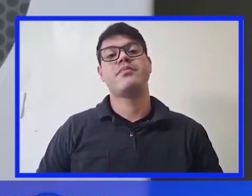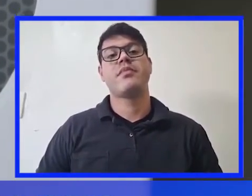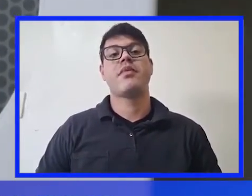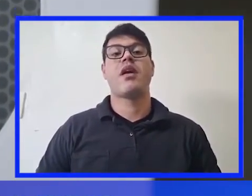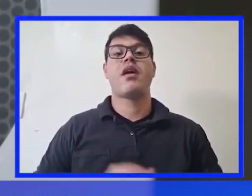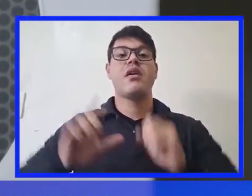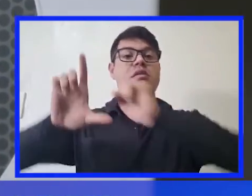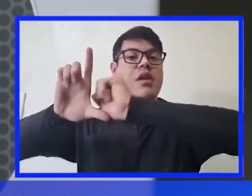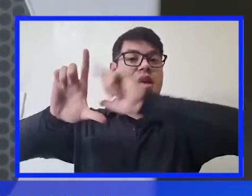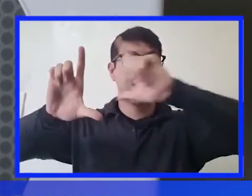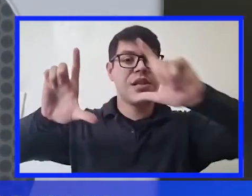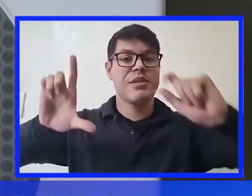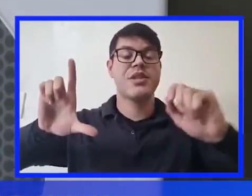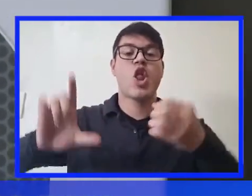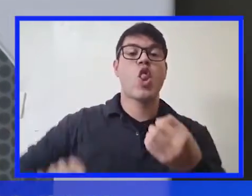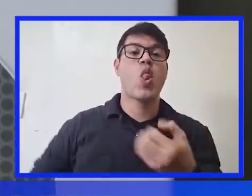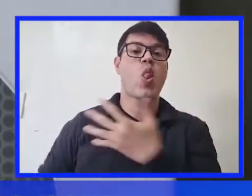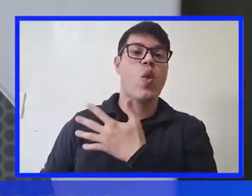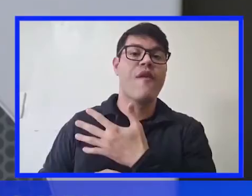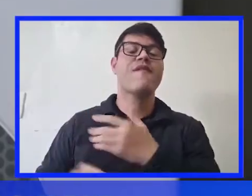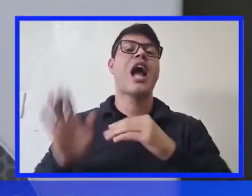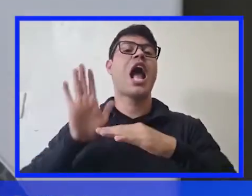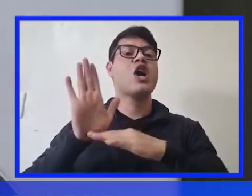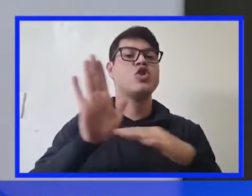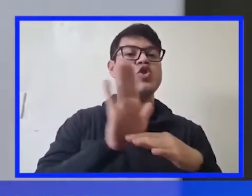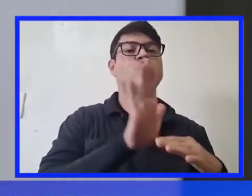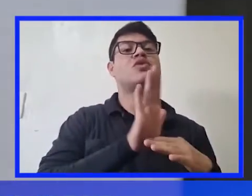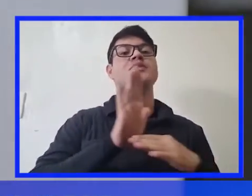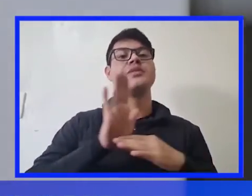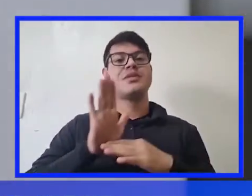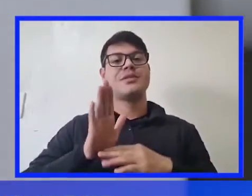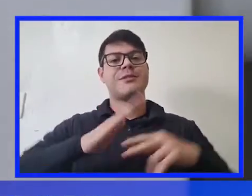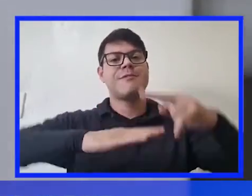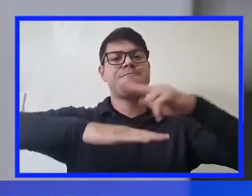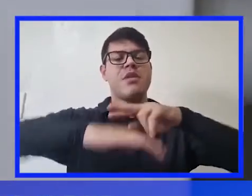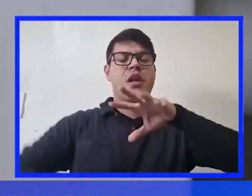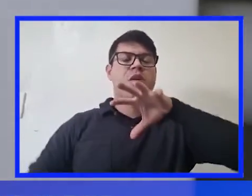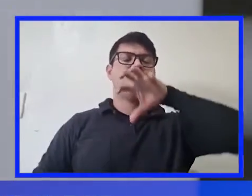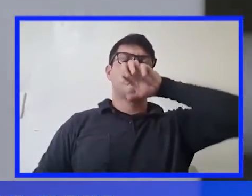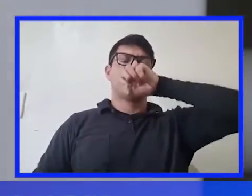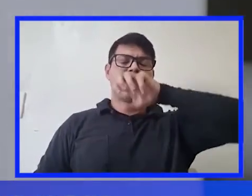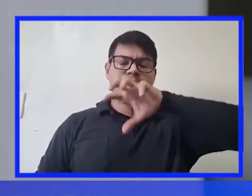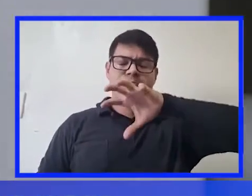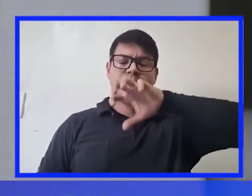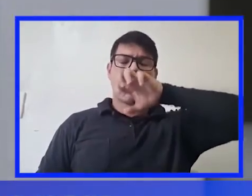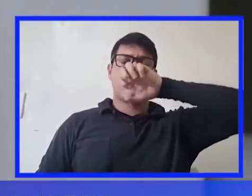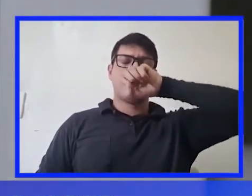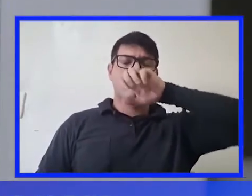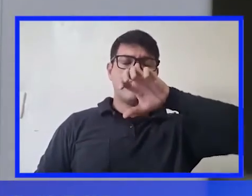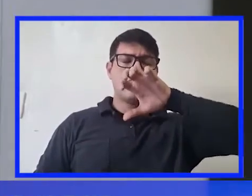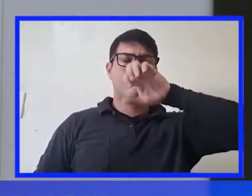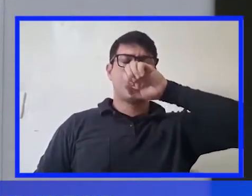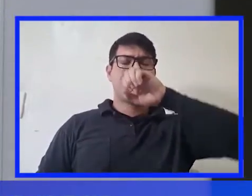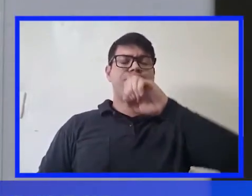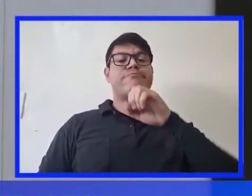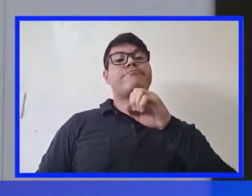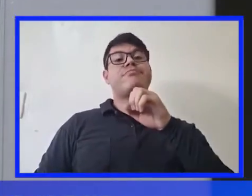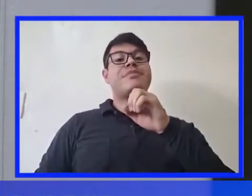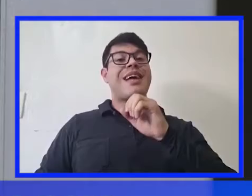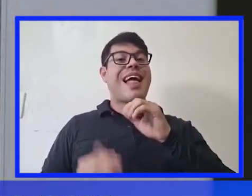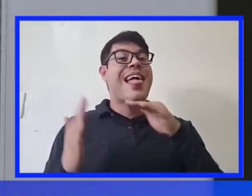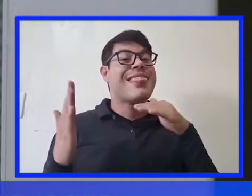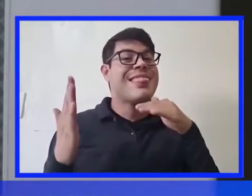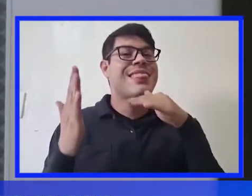respiradores são respiradores de alta tecnologia que vão poder manter esse paciente estabilizado até